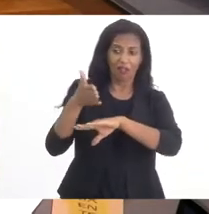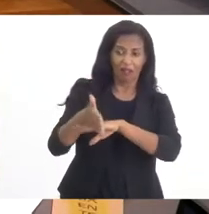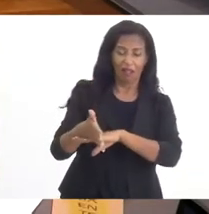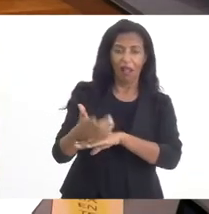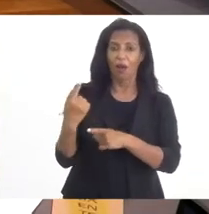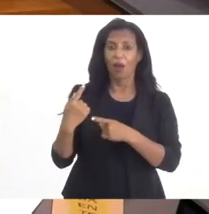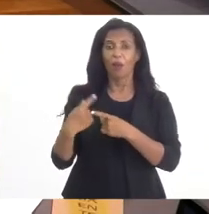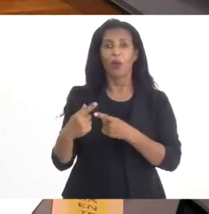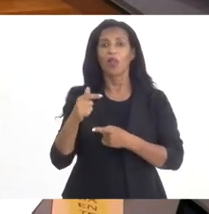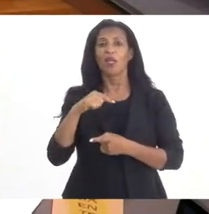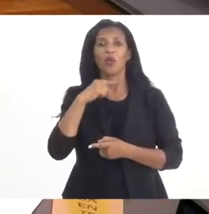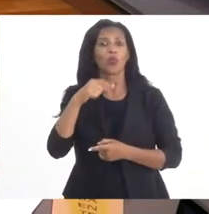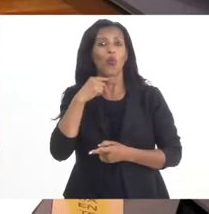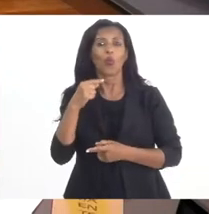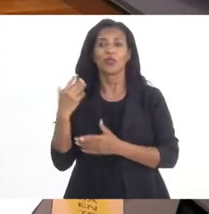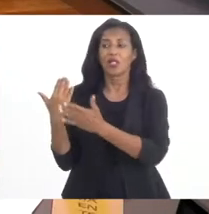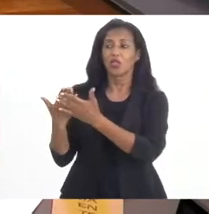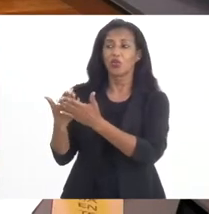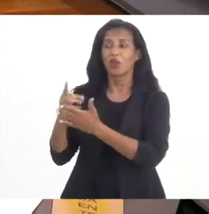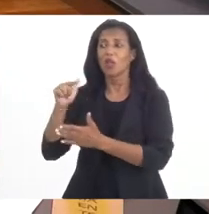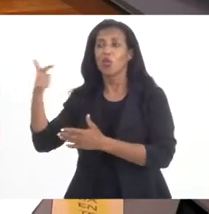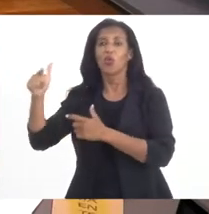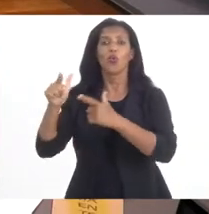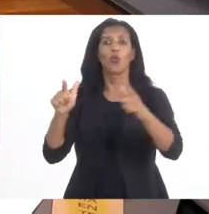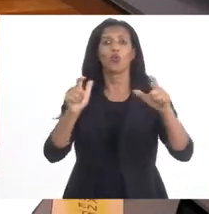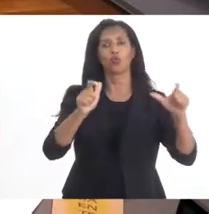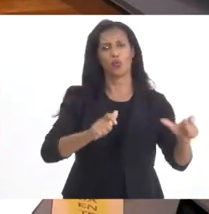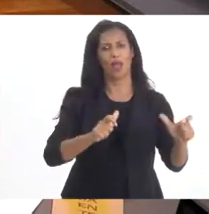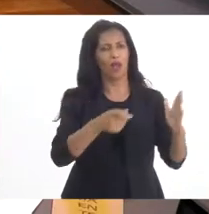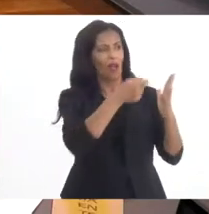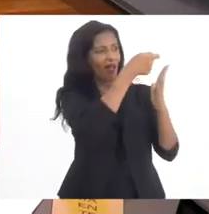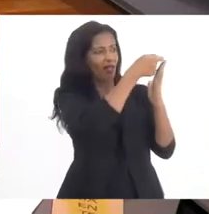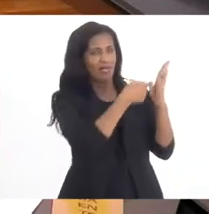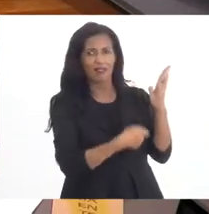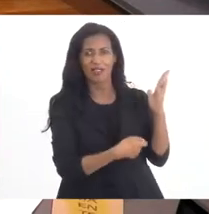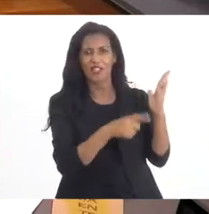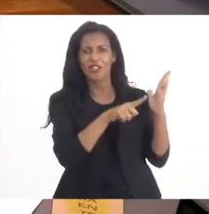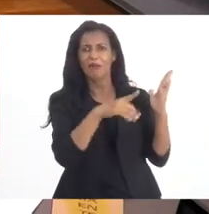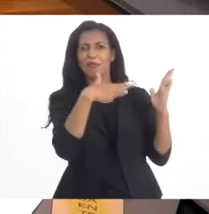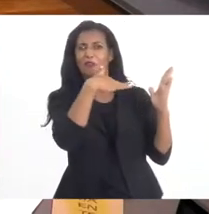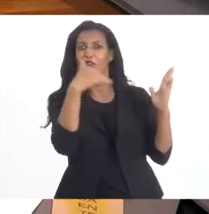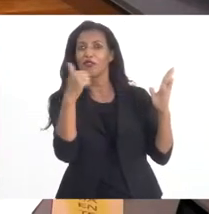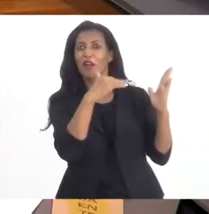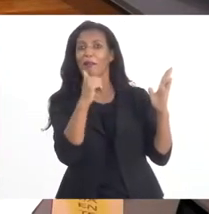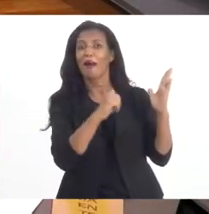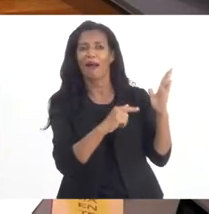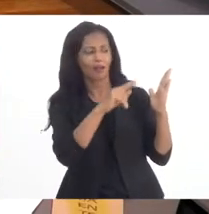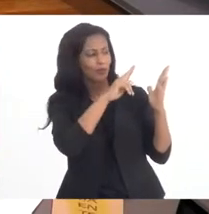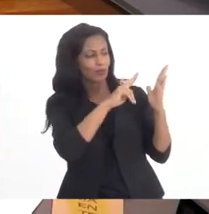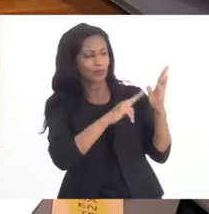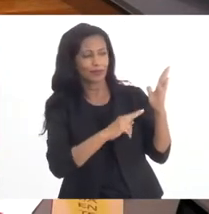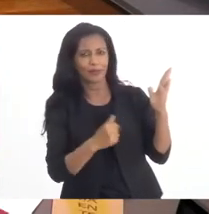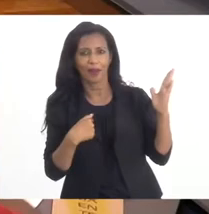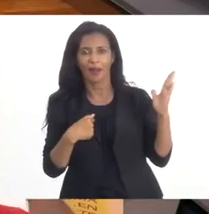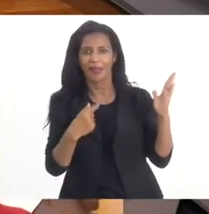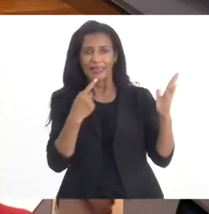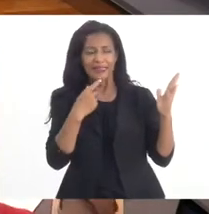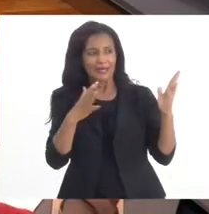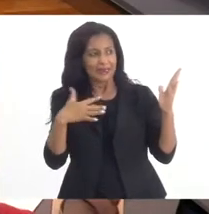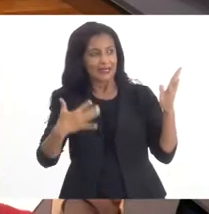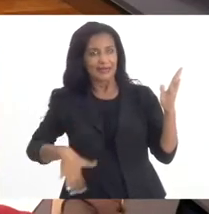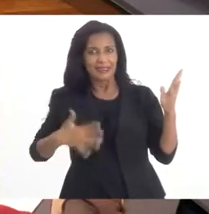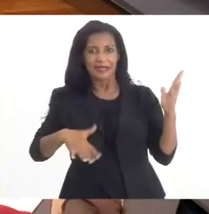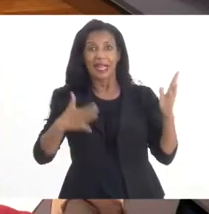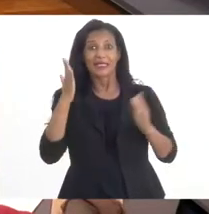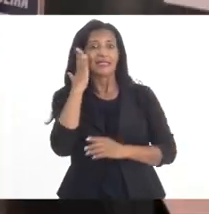para outros lugares. Assim que sai a lista das pessoas que foram convocadas, nós ficamos apreensivos, porque nós